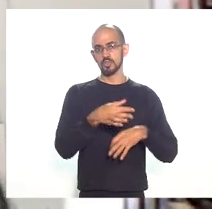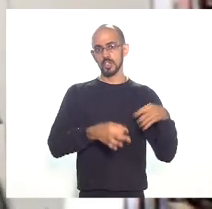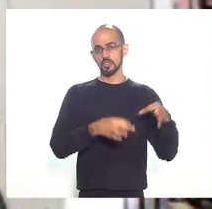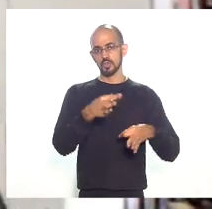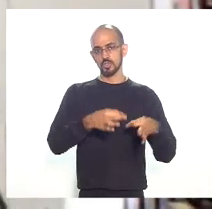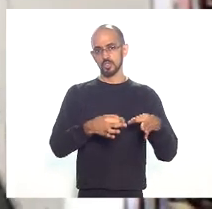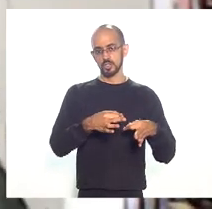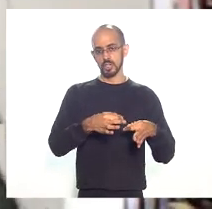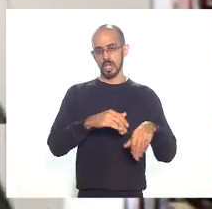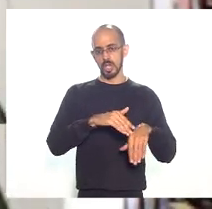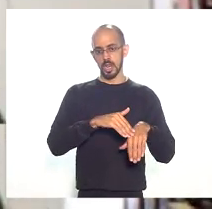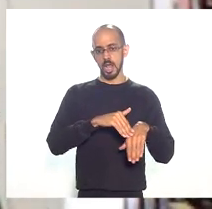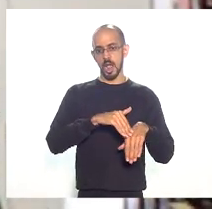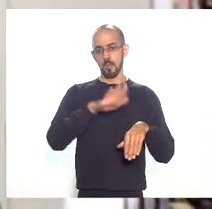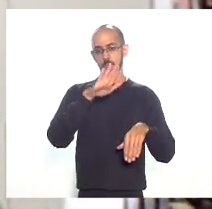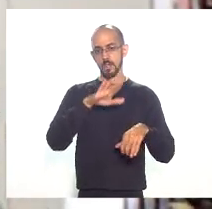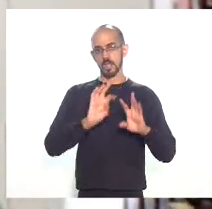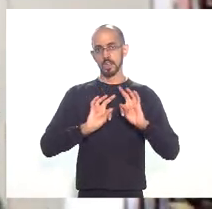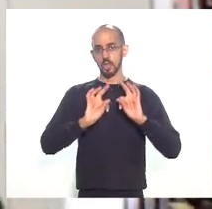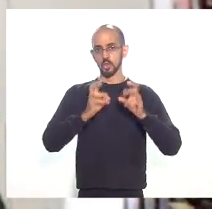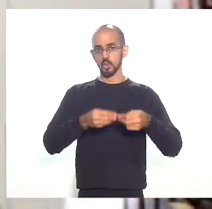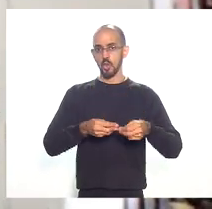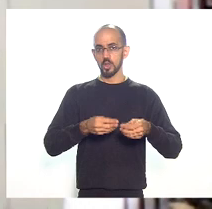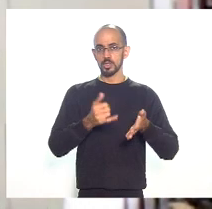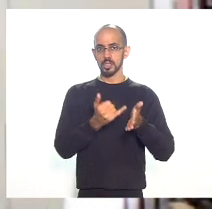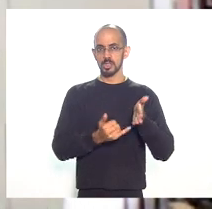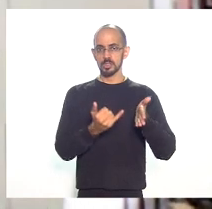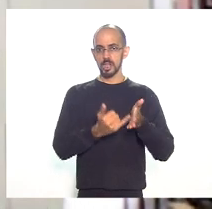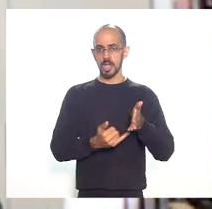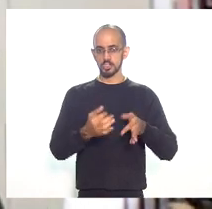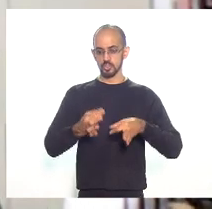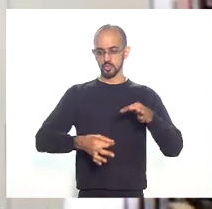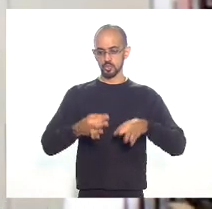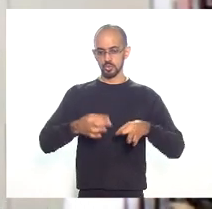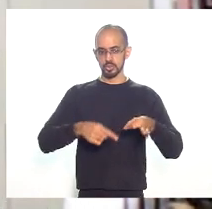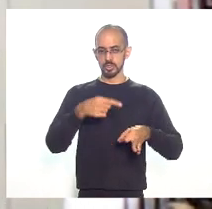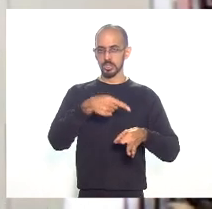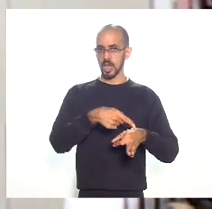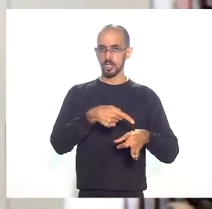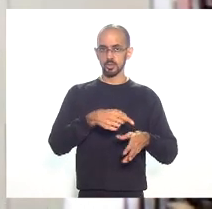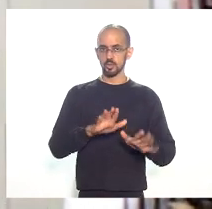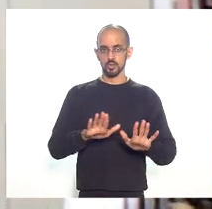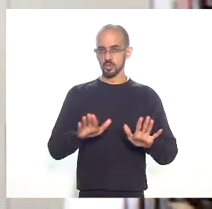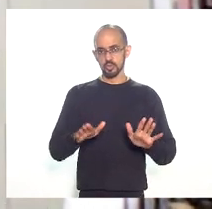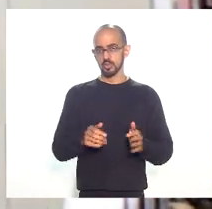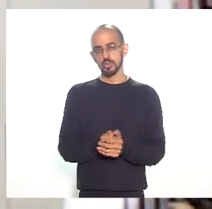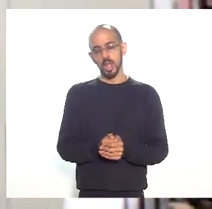praticamente todas as taxas do judiciário, o valor das custas judiciais,